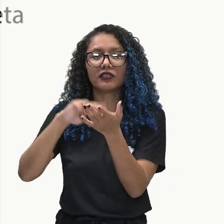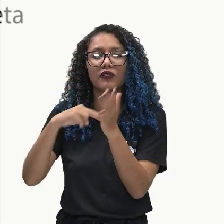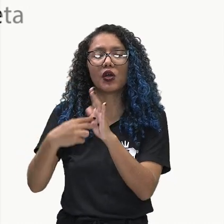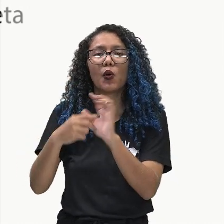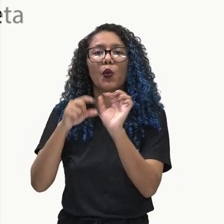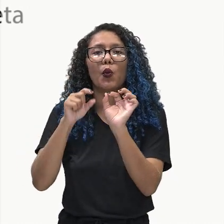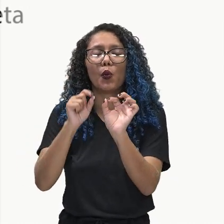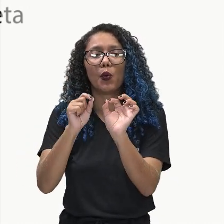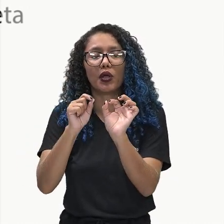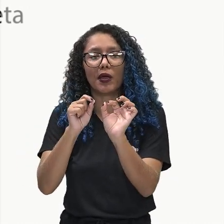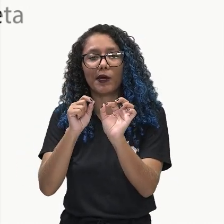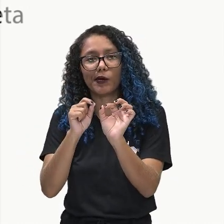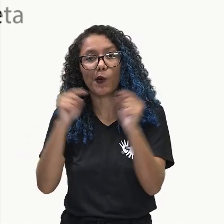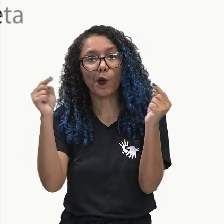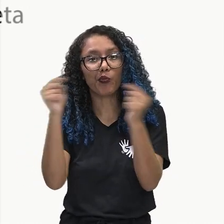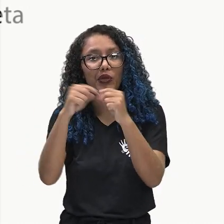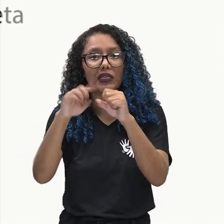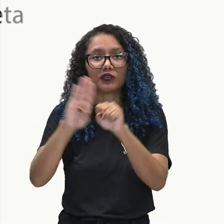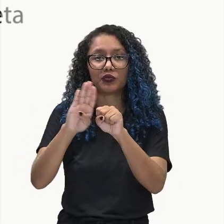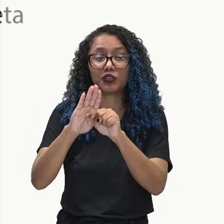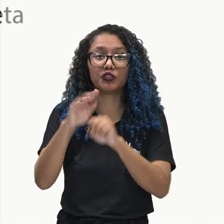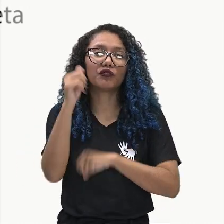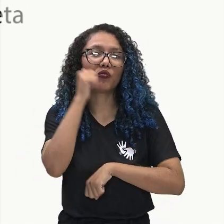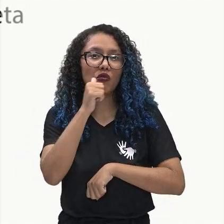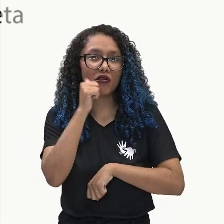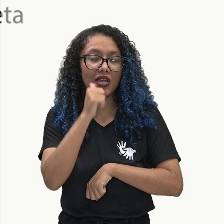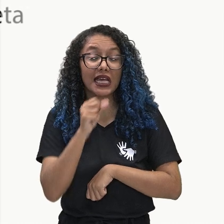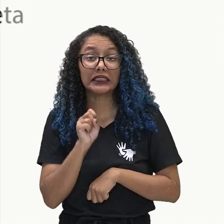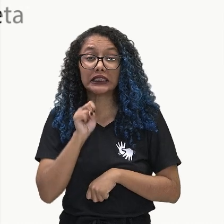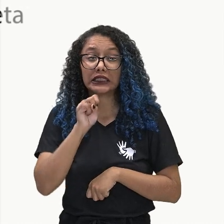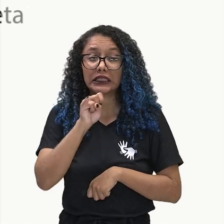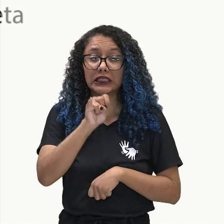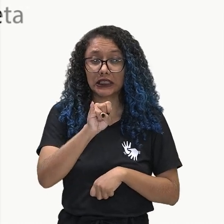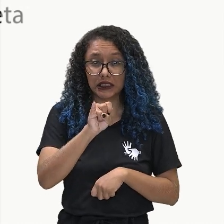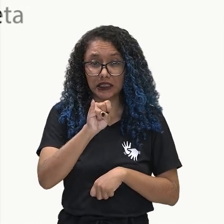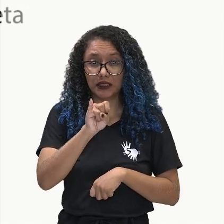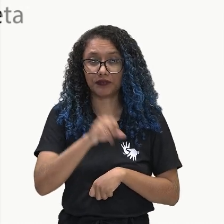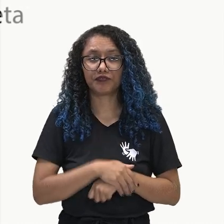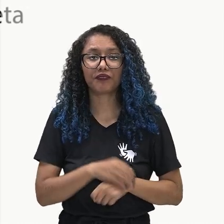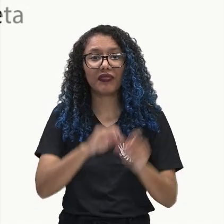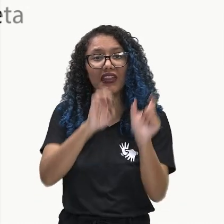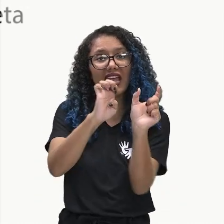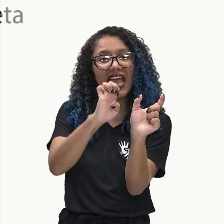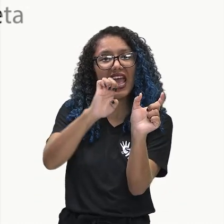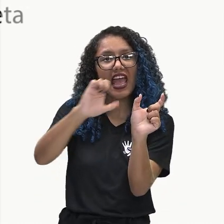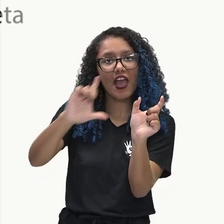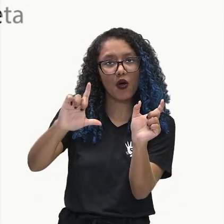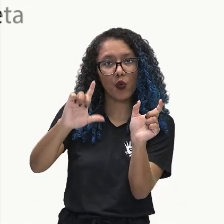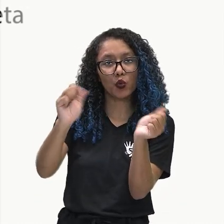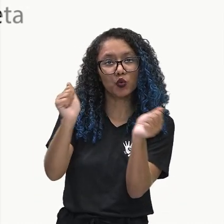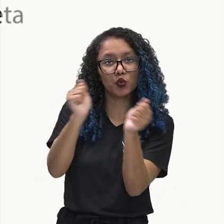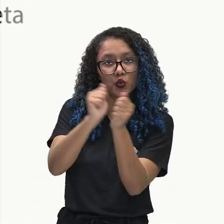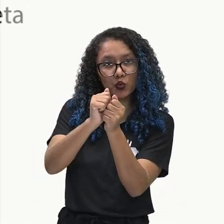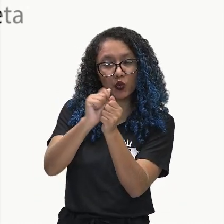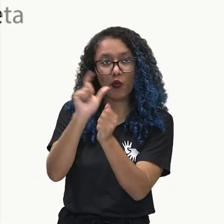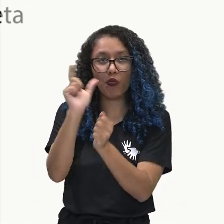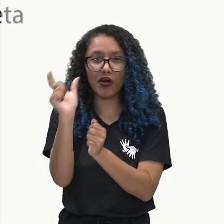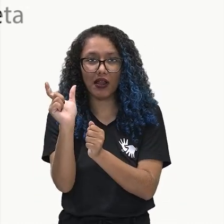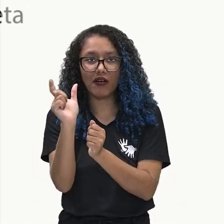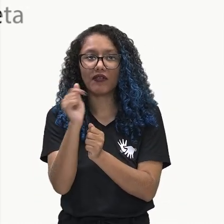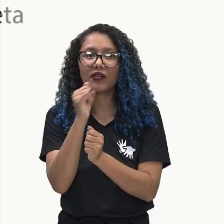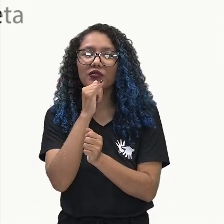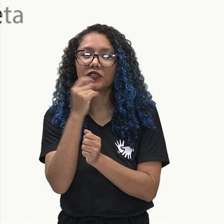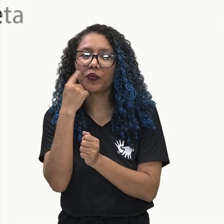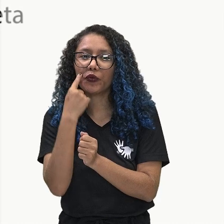substantivo feminino. Se ele está sendo acompanhado por ele, como el